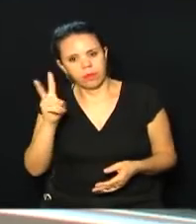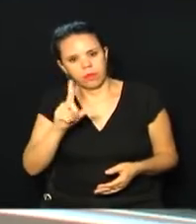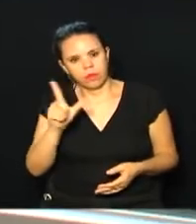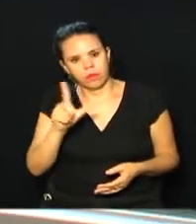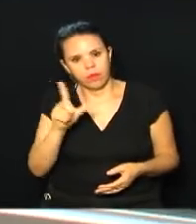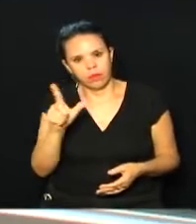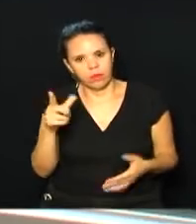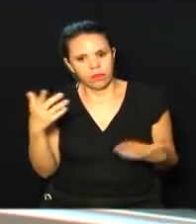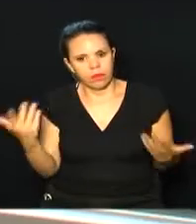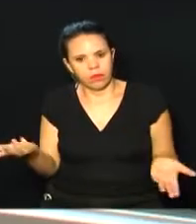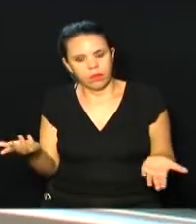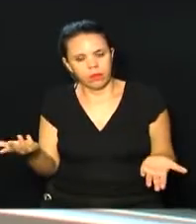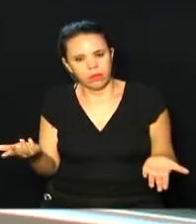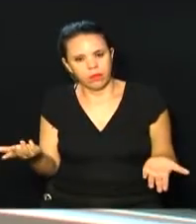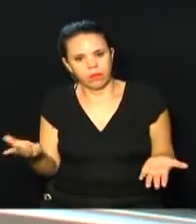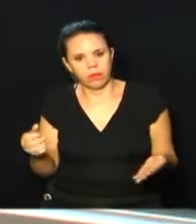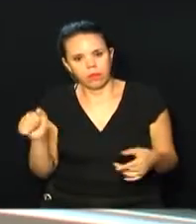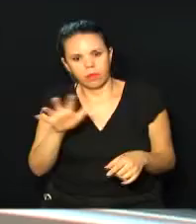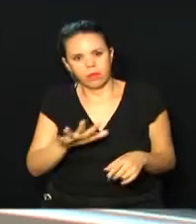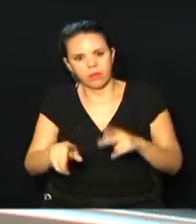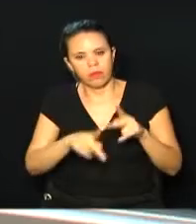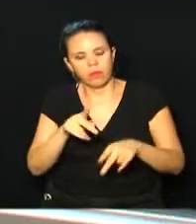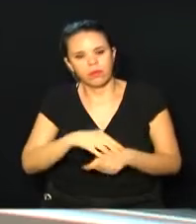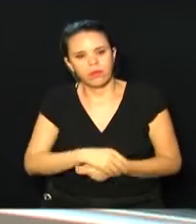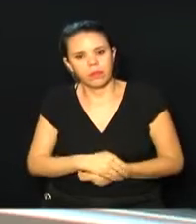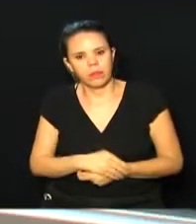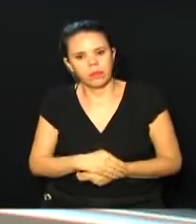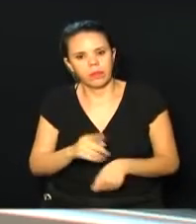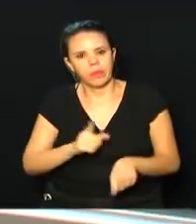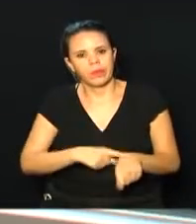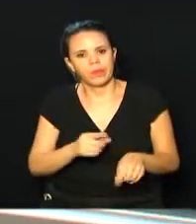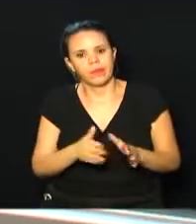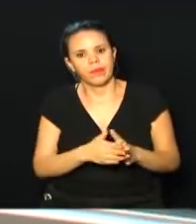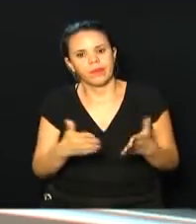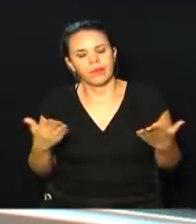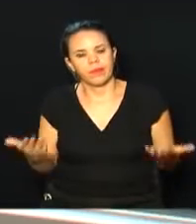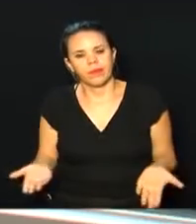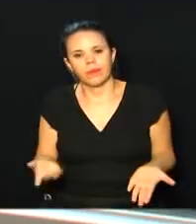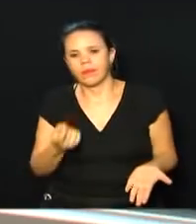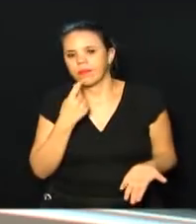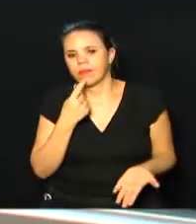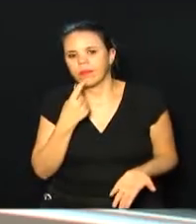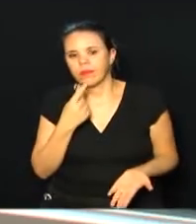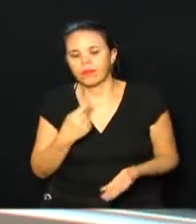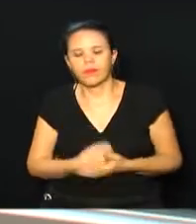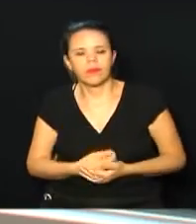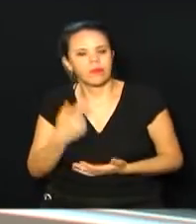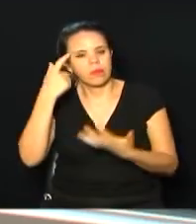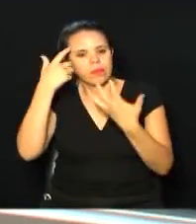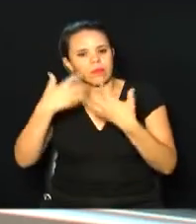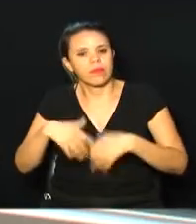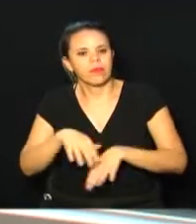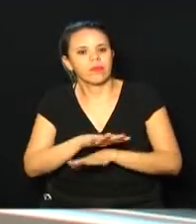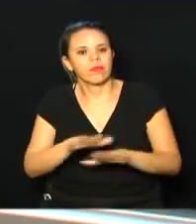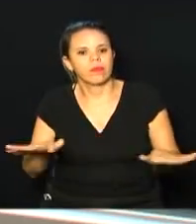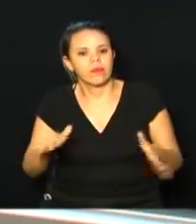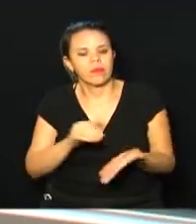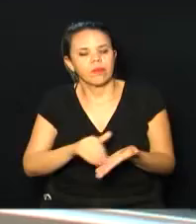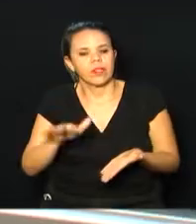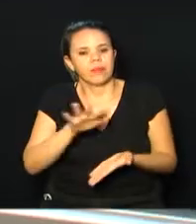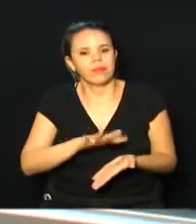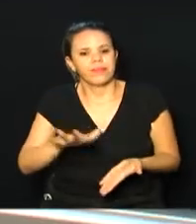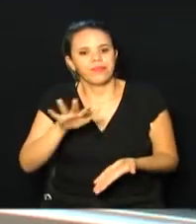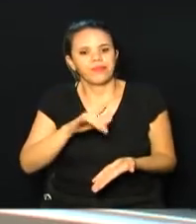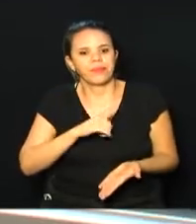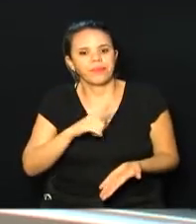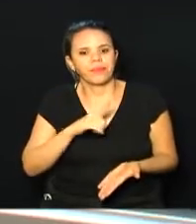intensidade e até a sociedade fica sensibilizada nesses momentos. Mas Campinas não deixou de pensar nisso. As secretarias, elas